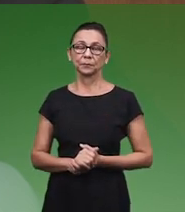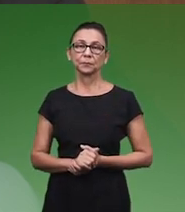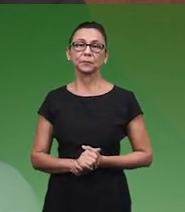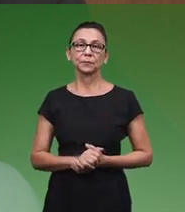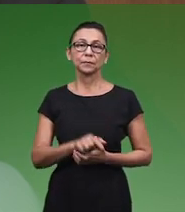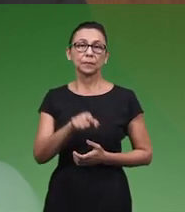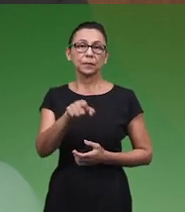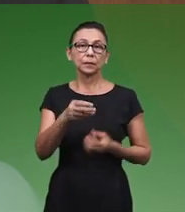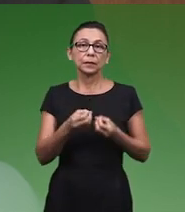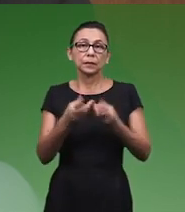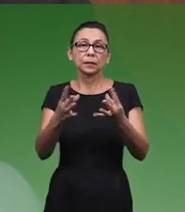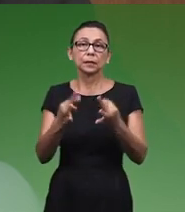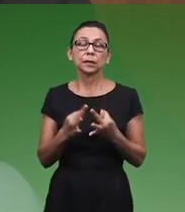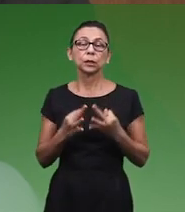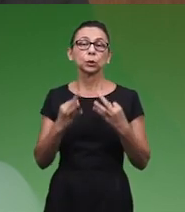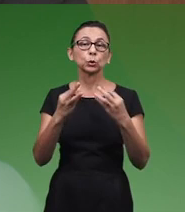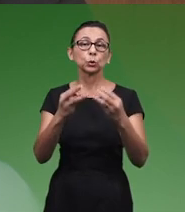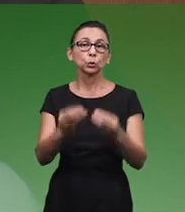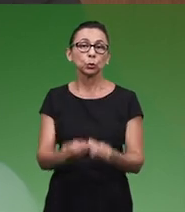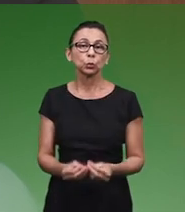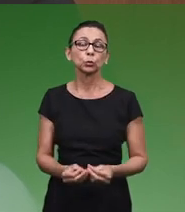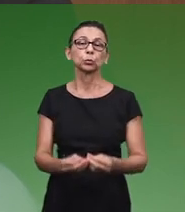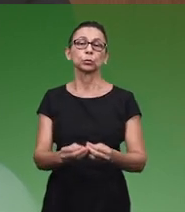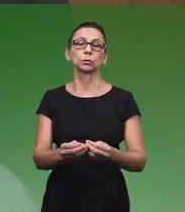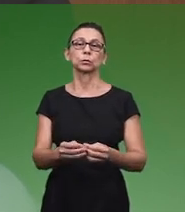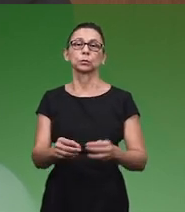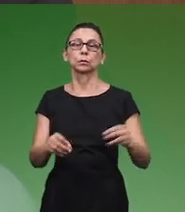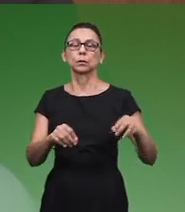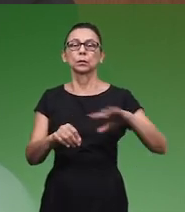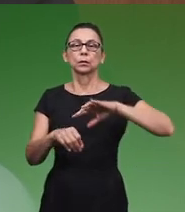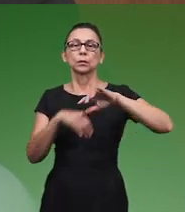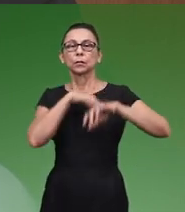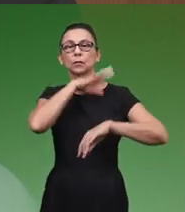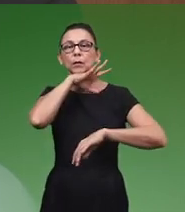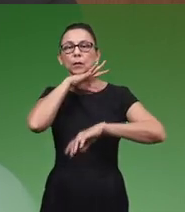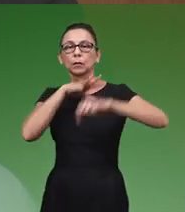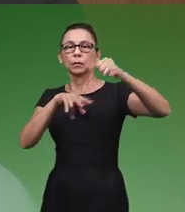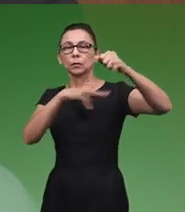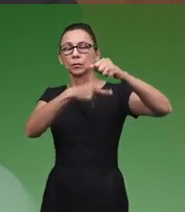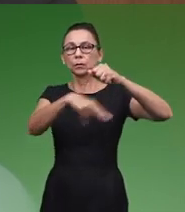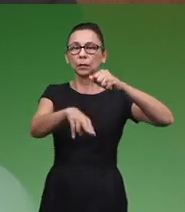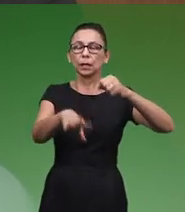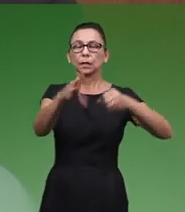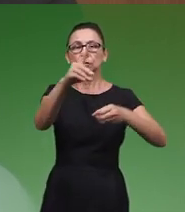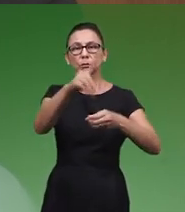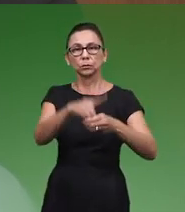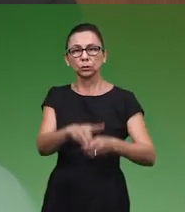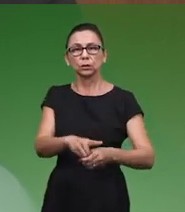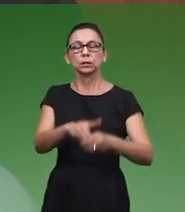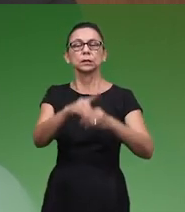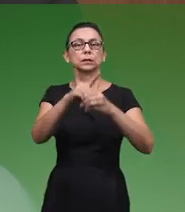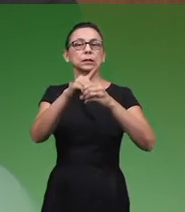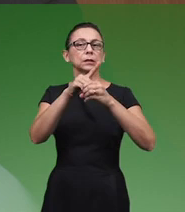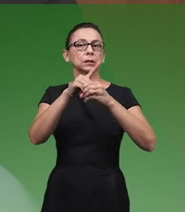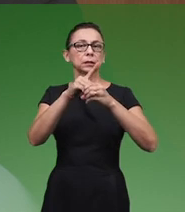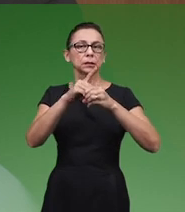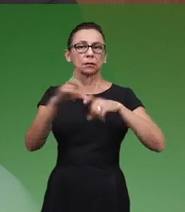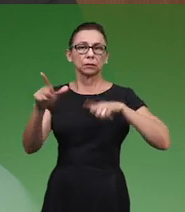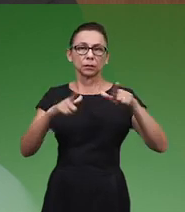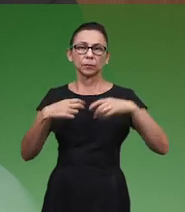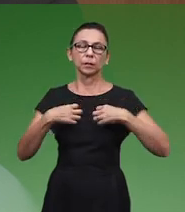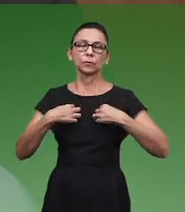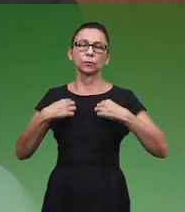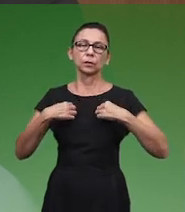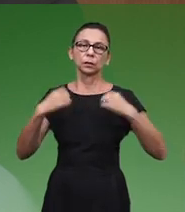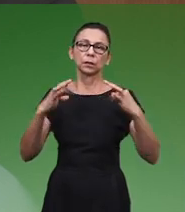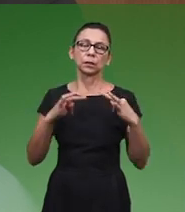Ali trareis tudo o que vos ordeno, os vossos holocaustos, os vossos sacrifícios, os vossos dízimos, a oferta alçada de vossa mão, toda a escolha